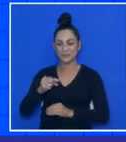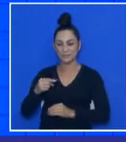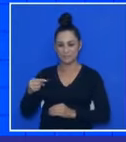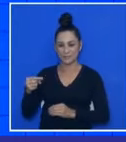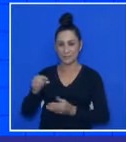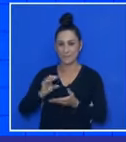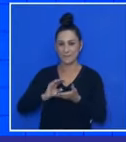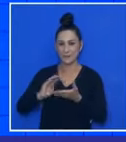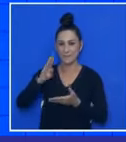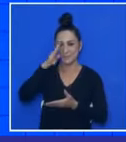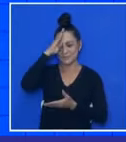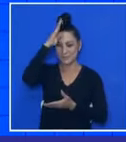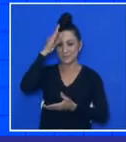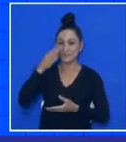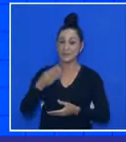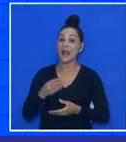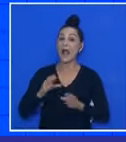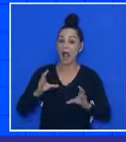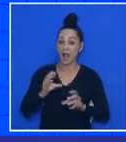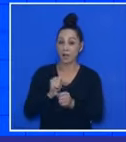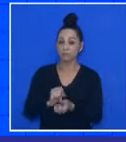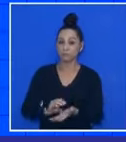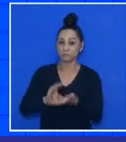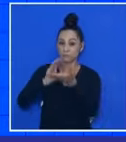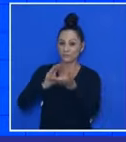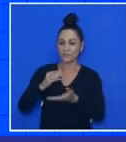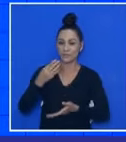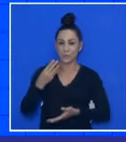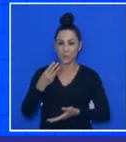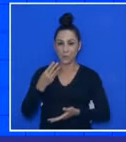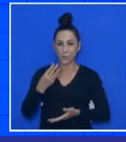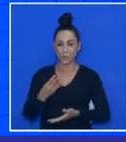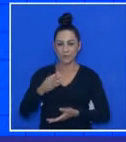5.691. Prêmio principal dessa noite acumulado em